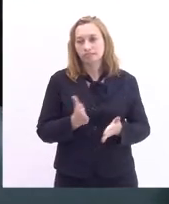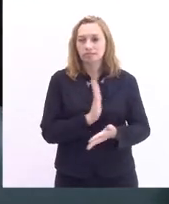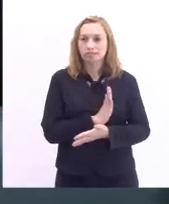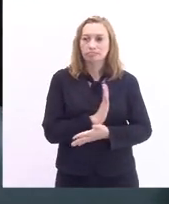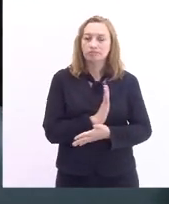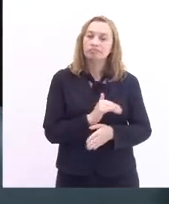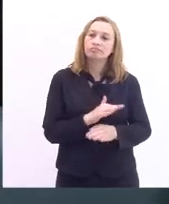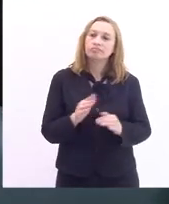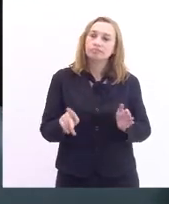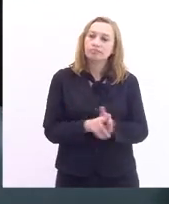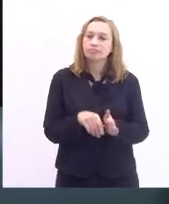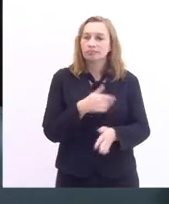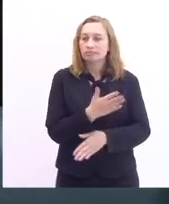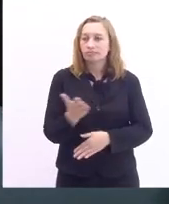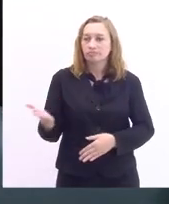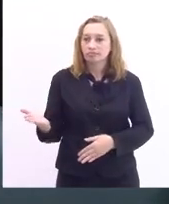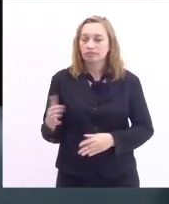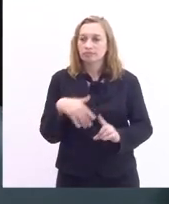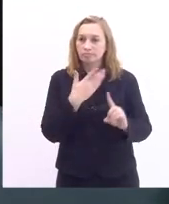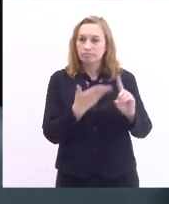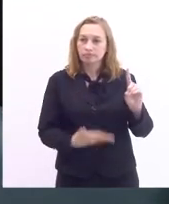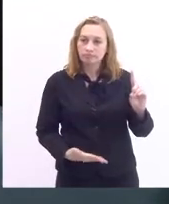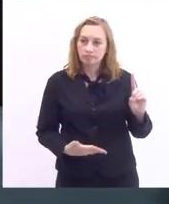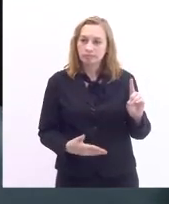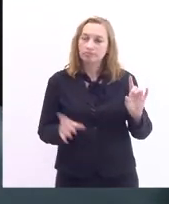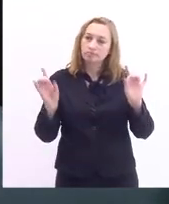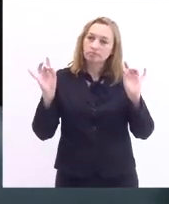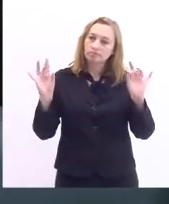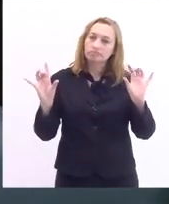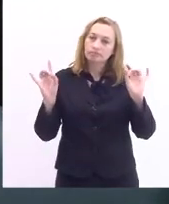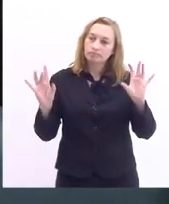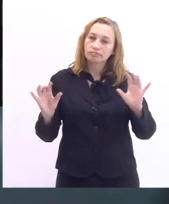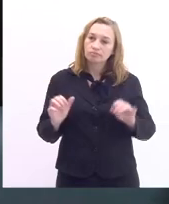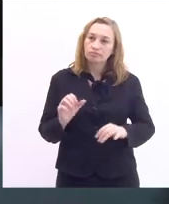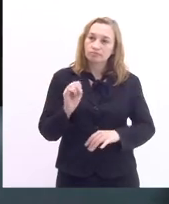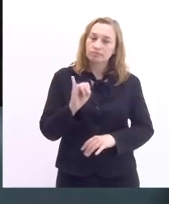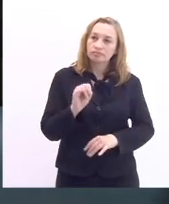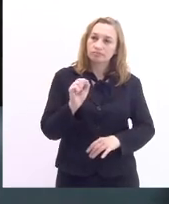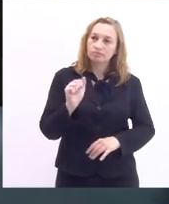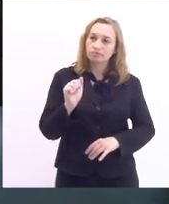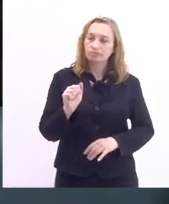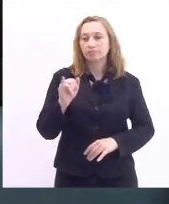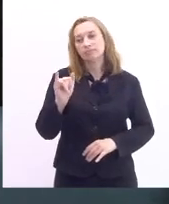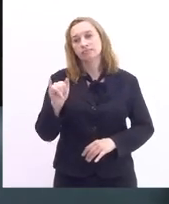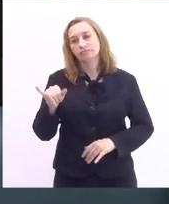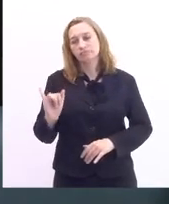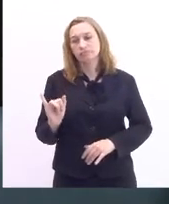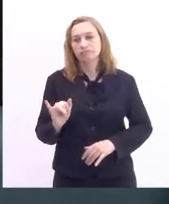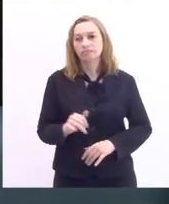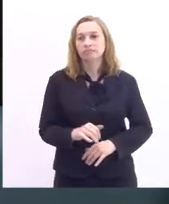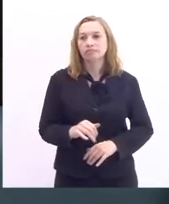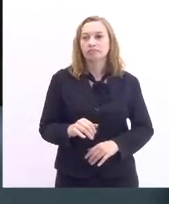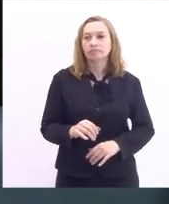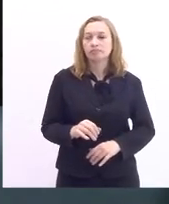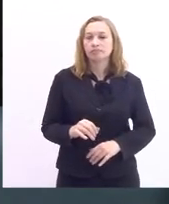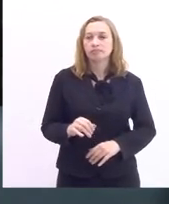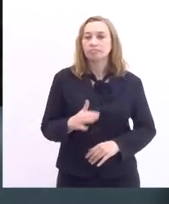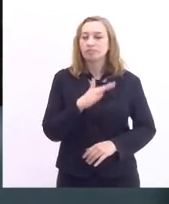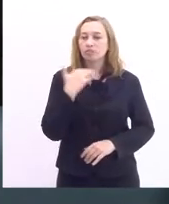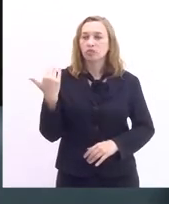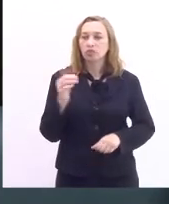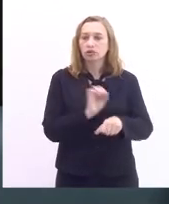coração estendido a todos essa homenagem muito especial a Sirlei Braga a vítima da